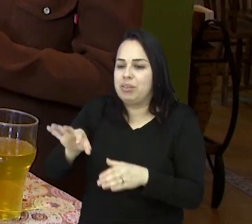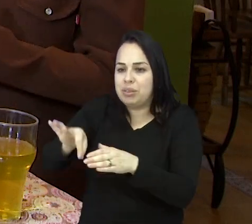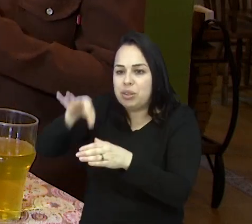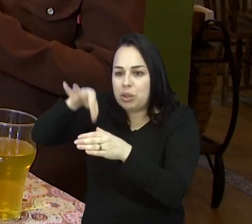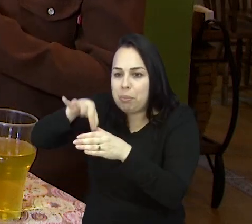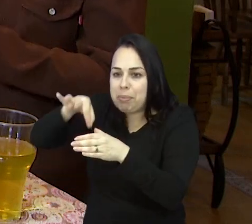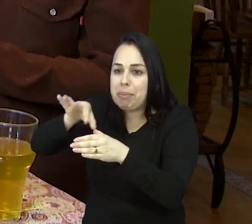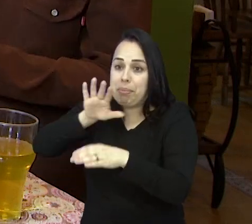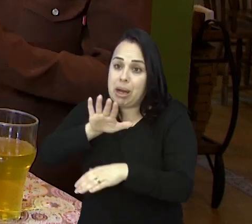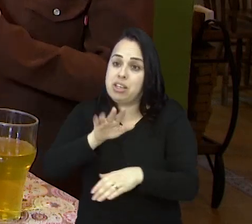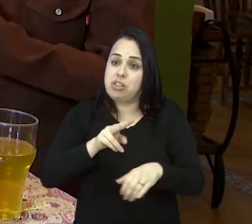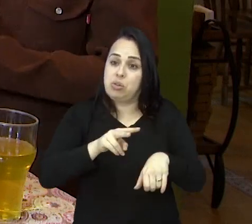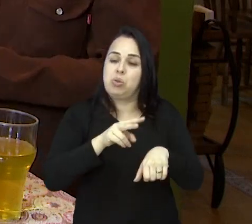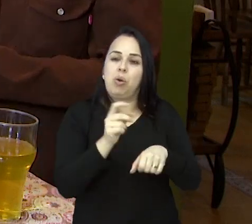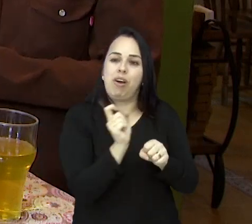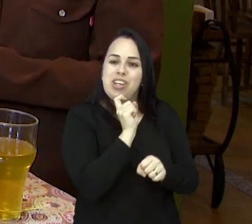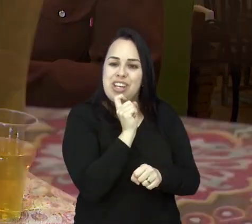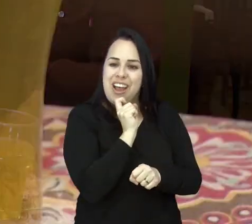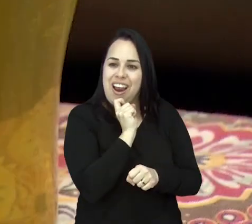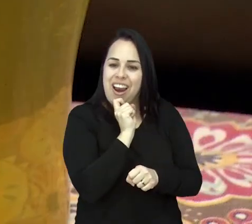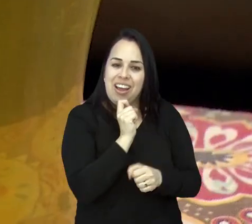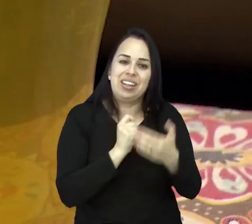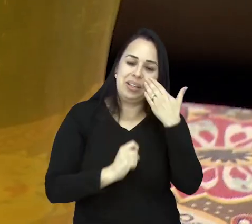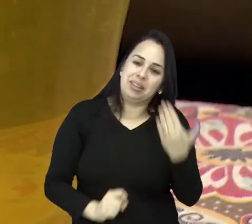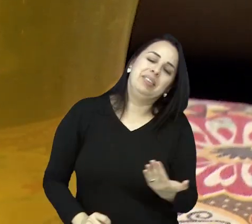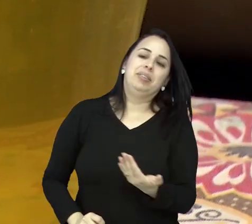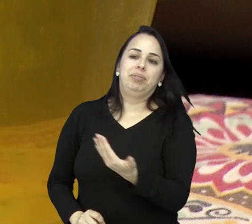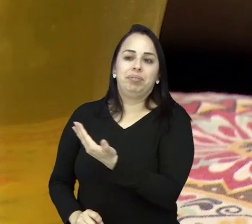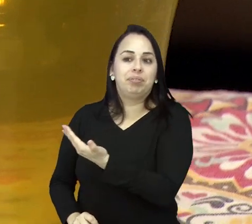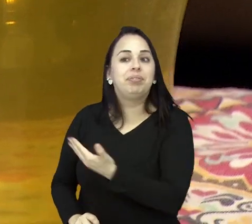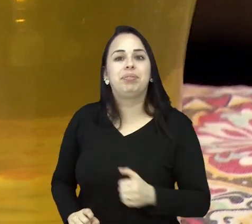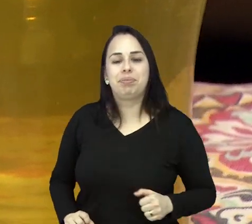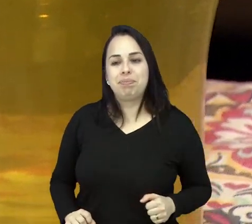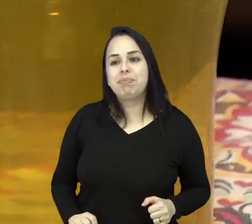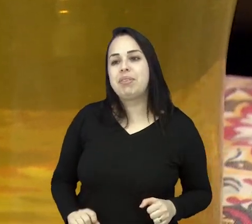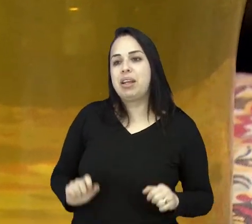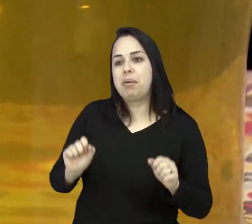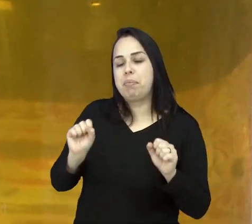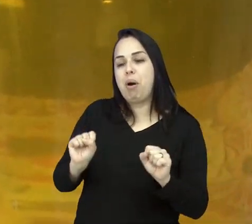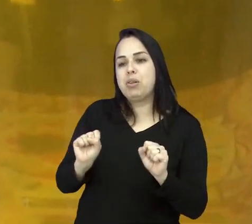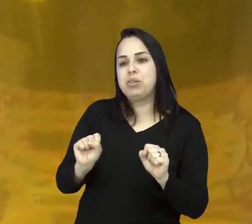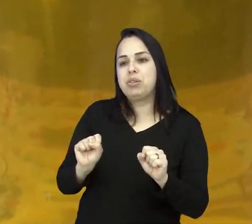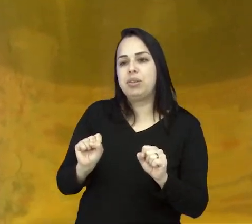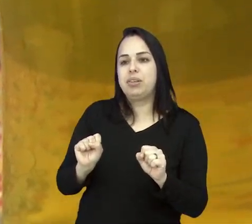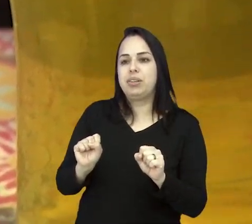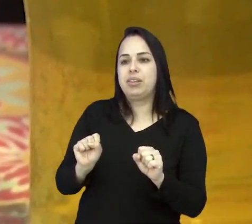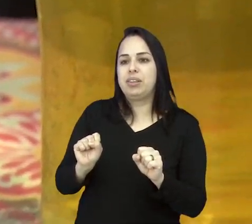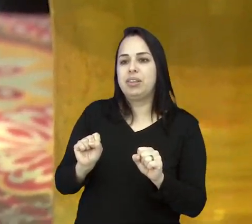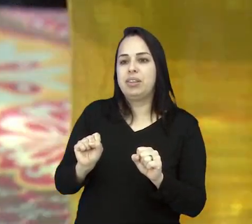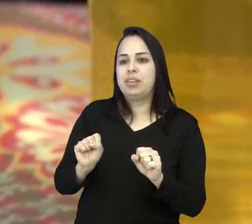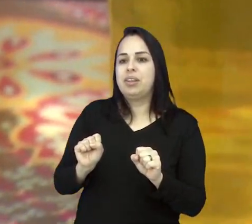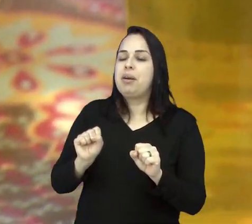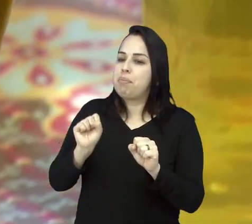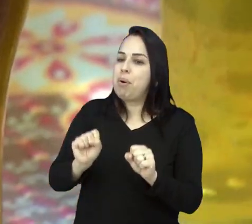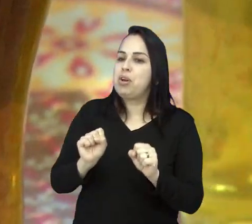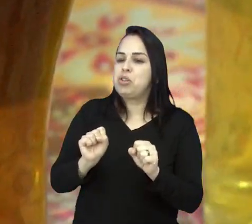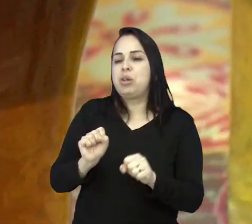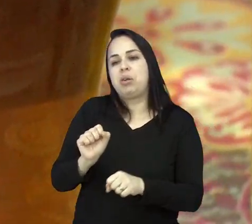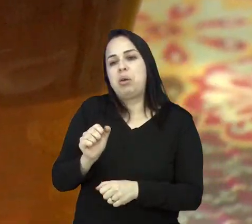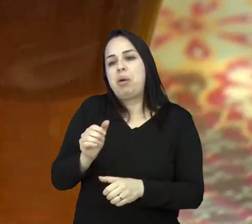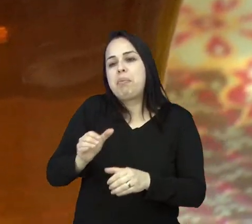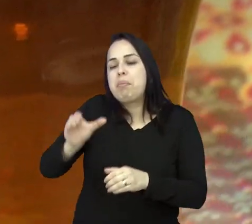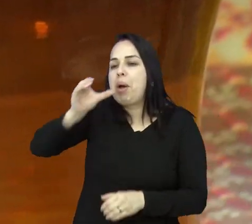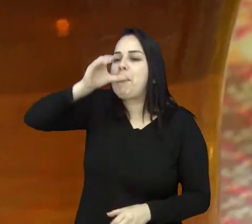acaba que o chá gelado, que a gente conhece também como Ice Tea, é o potencial da maior parte do ano